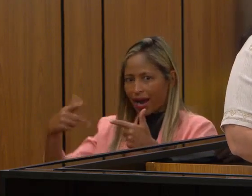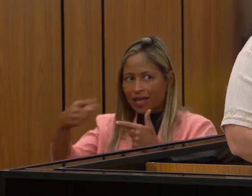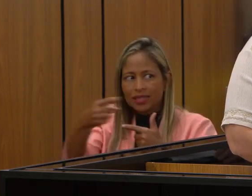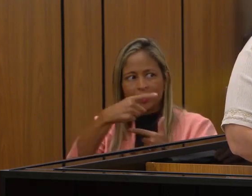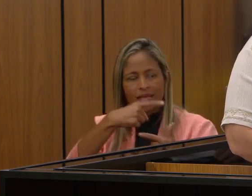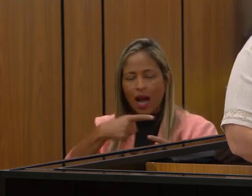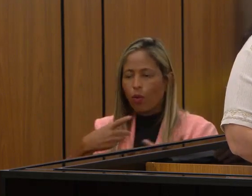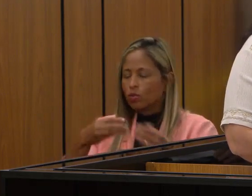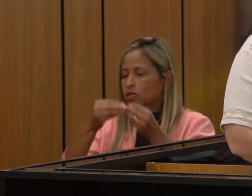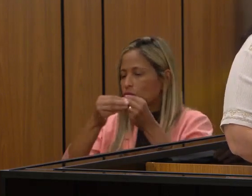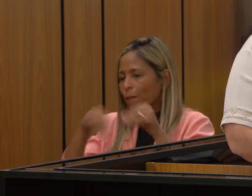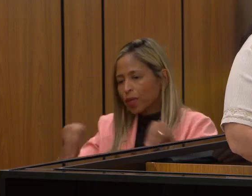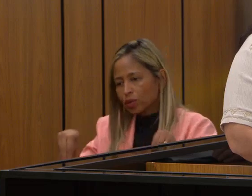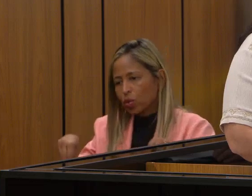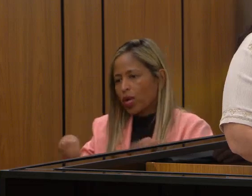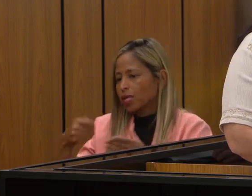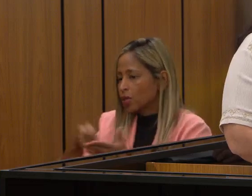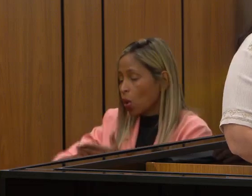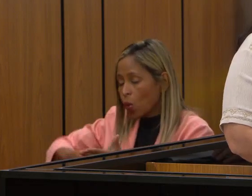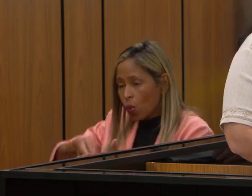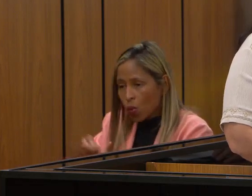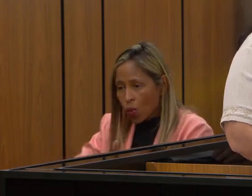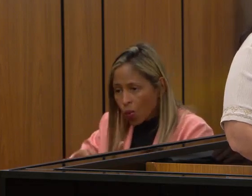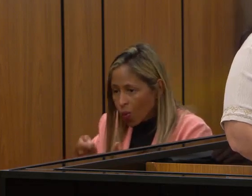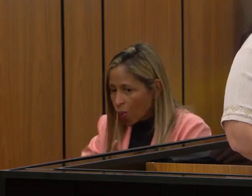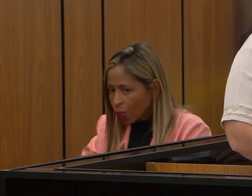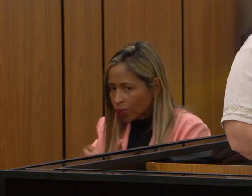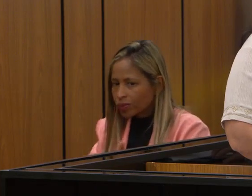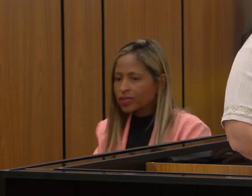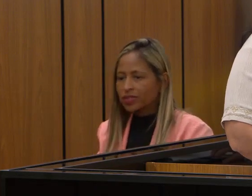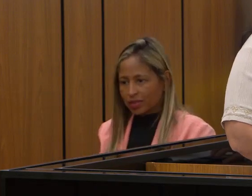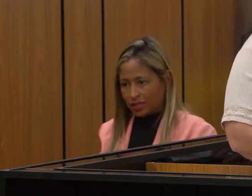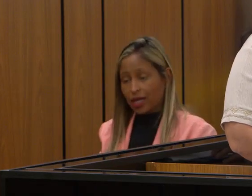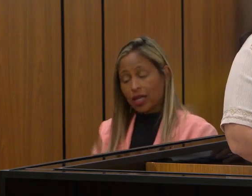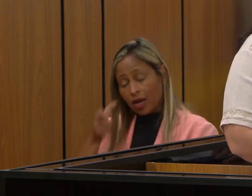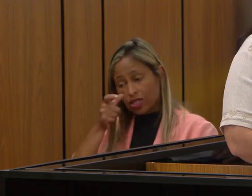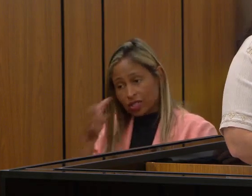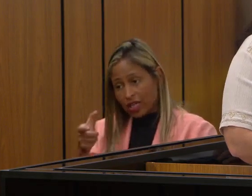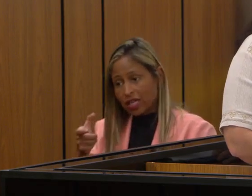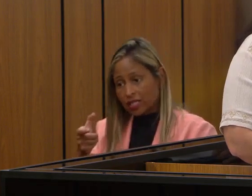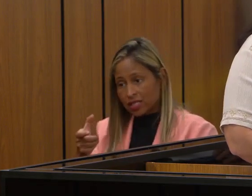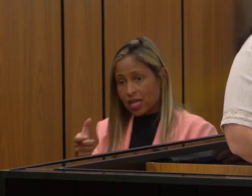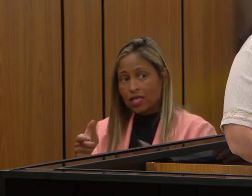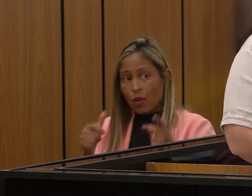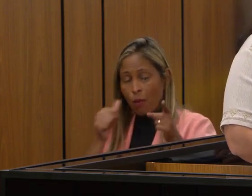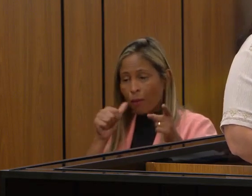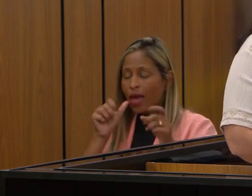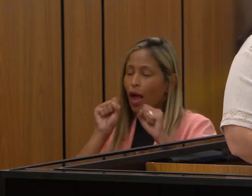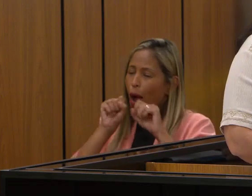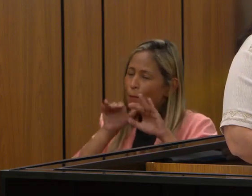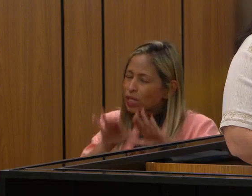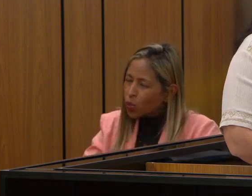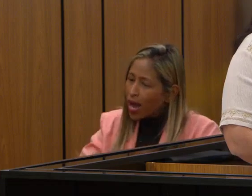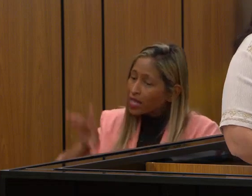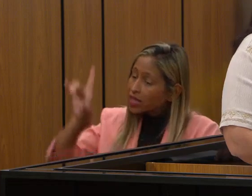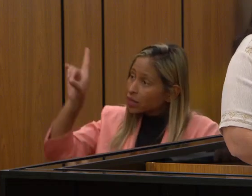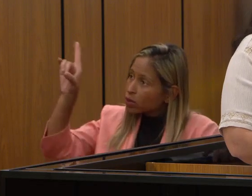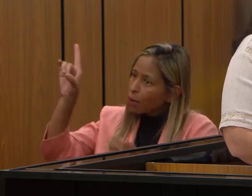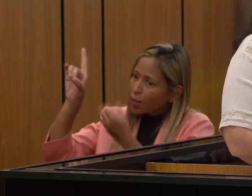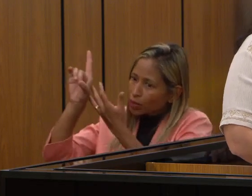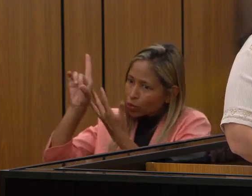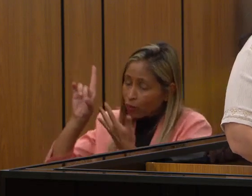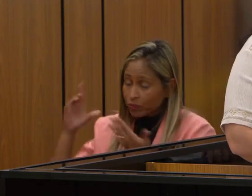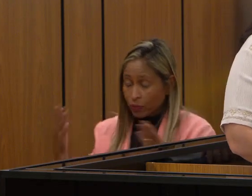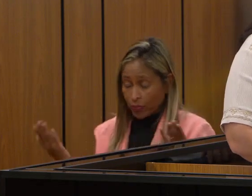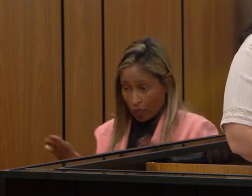na sua luta né E que eu acho muito interessante que eu sou uma mulher muito abençoada por Deus e